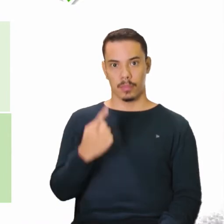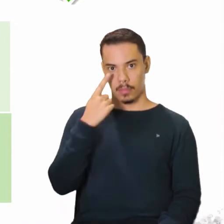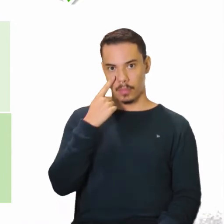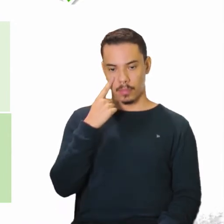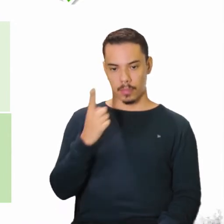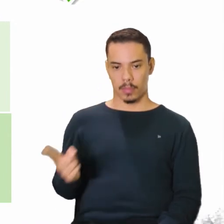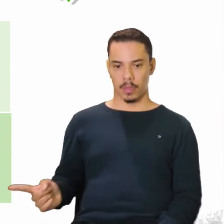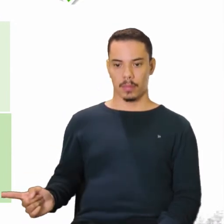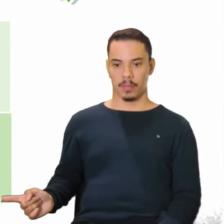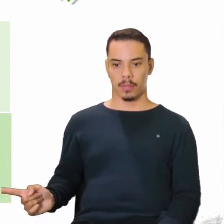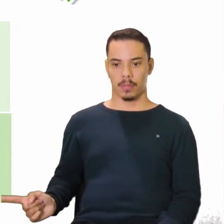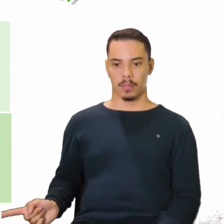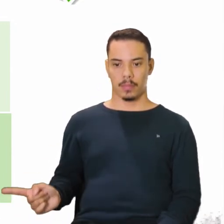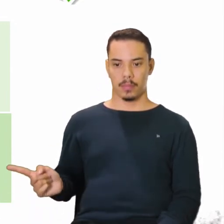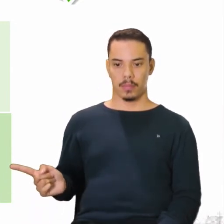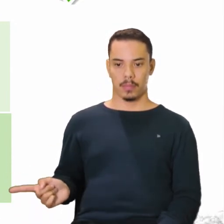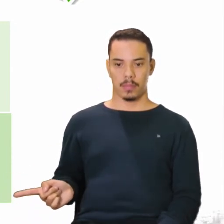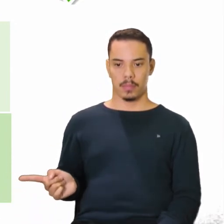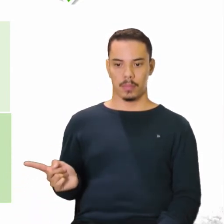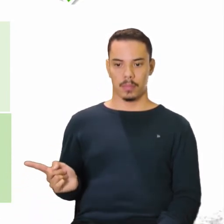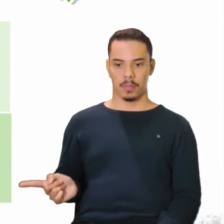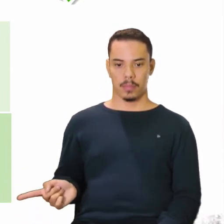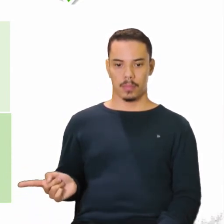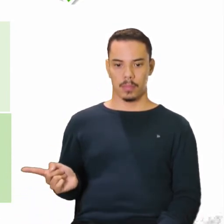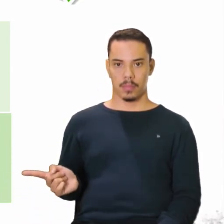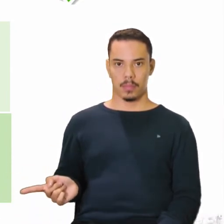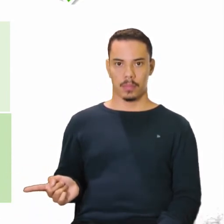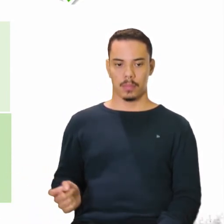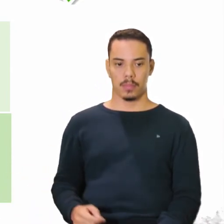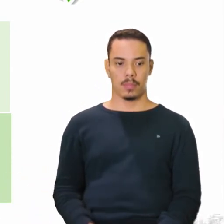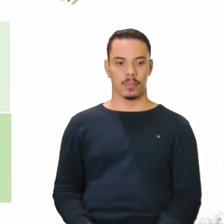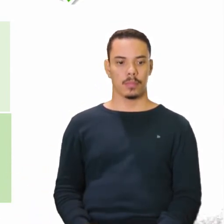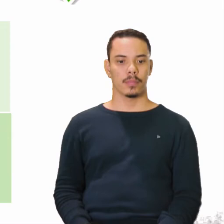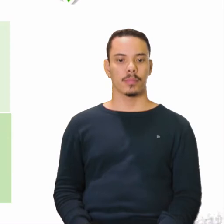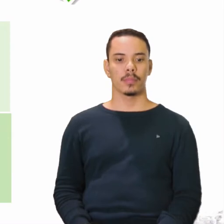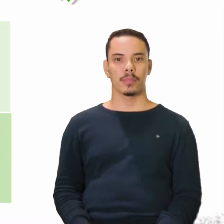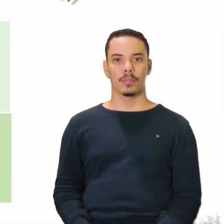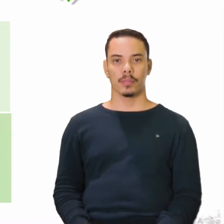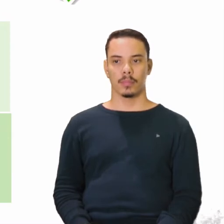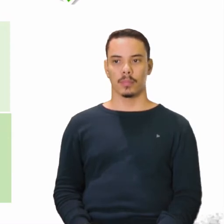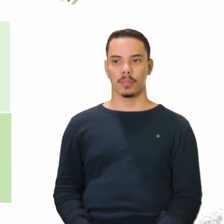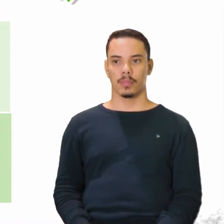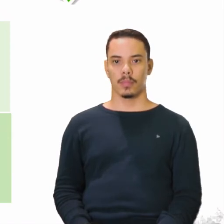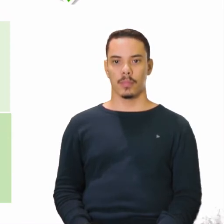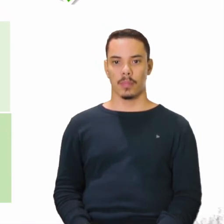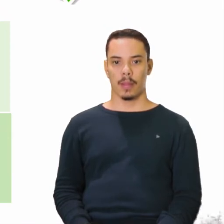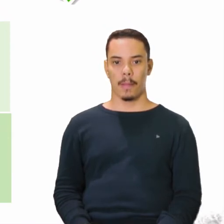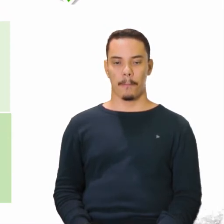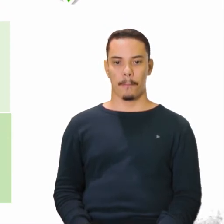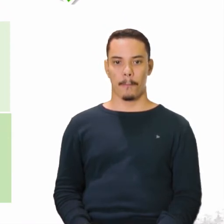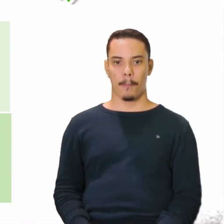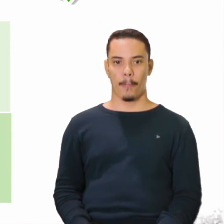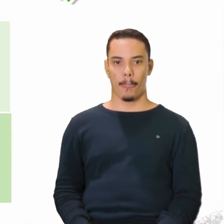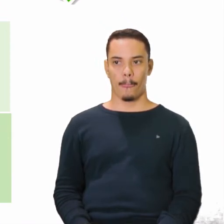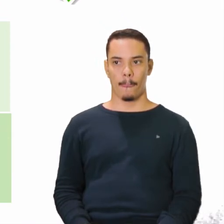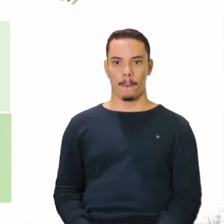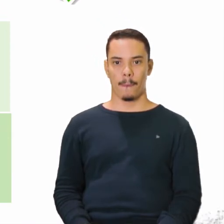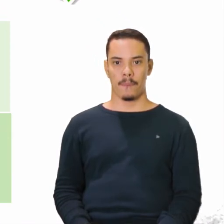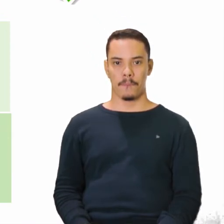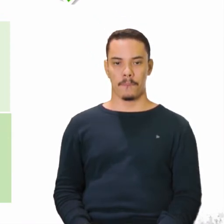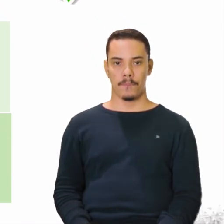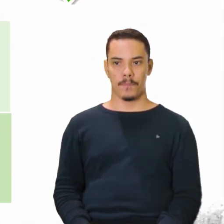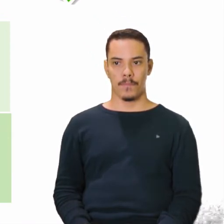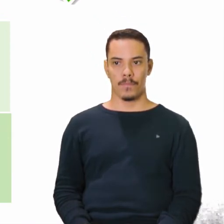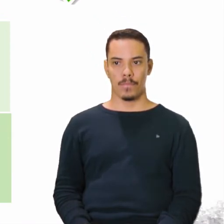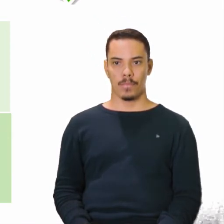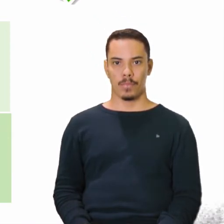Senhoria nomeará o seu substituto e Vossa Excelência levará consigo o documento. ok,